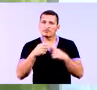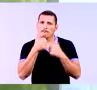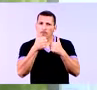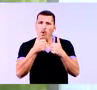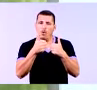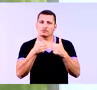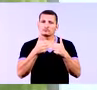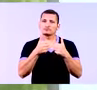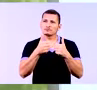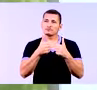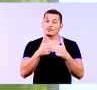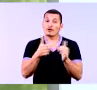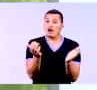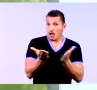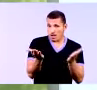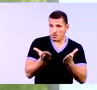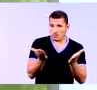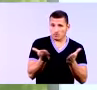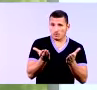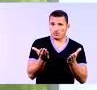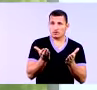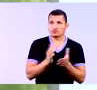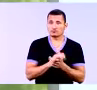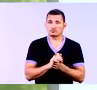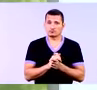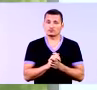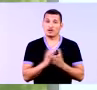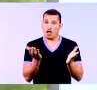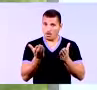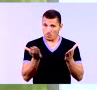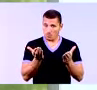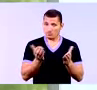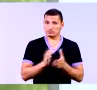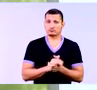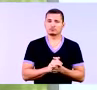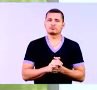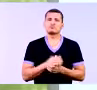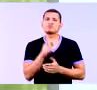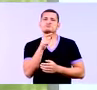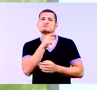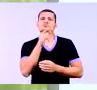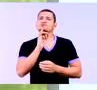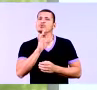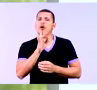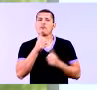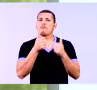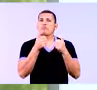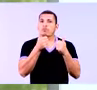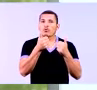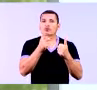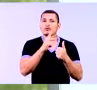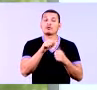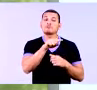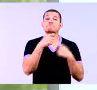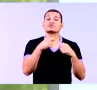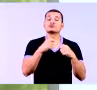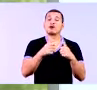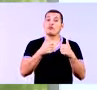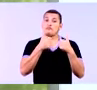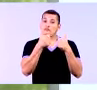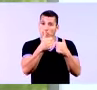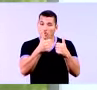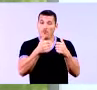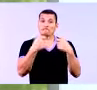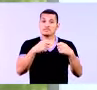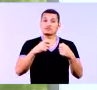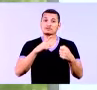funcional. Agora, no momento que nós vivemos, não basta que ele seja apenas funcional, ele tem que ser funcional e ter